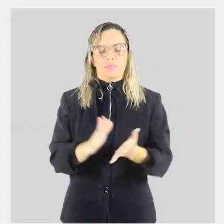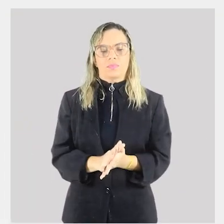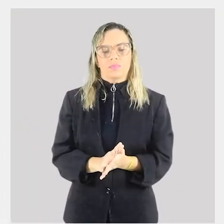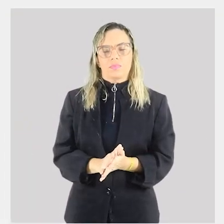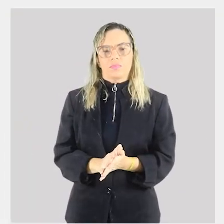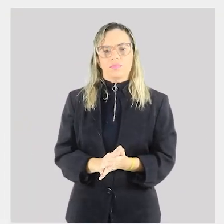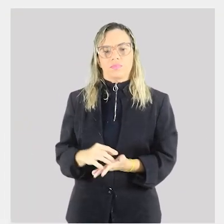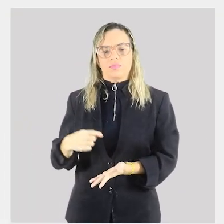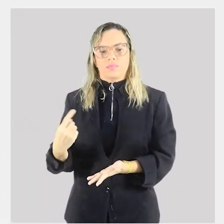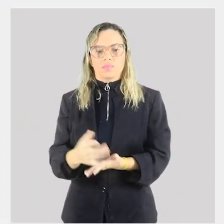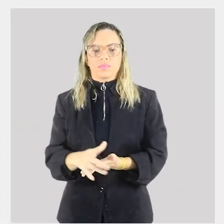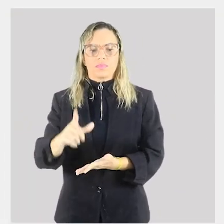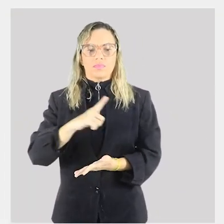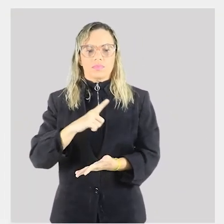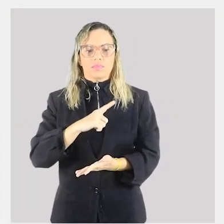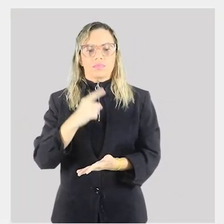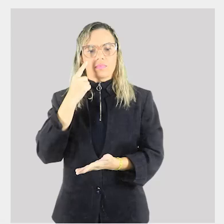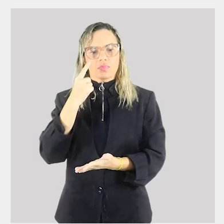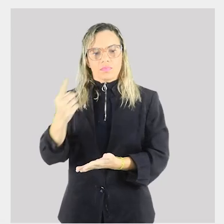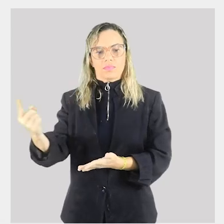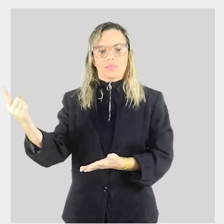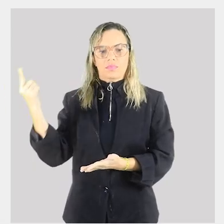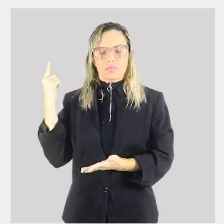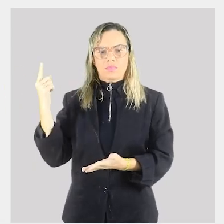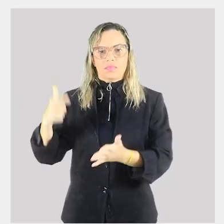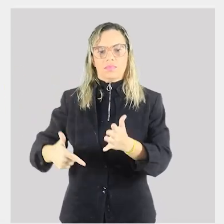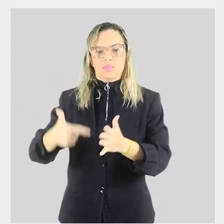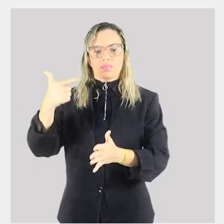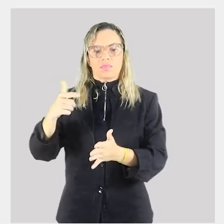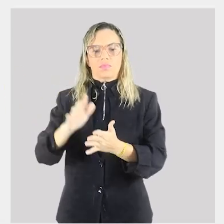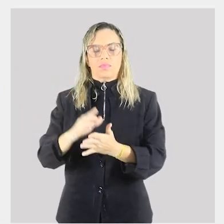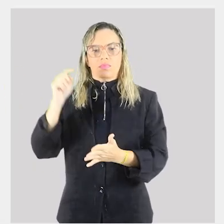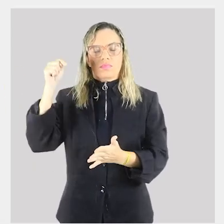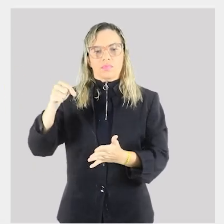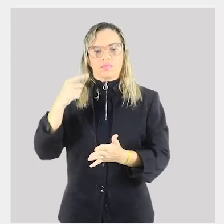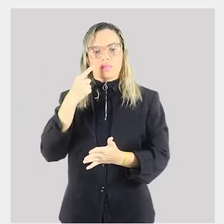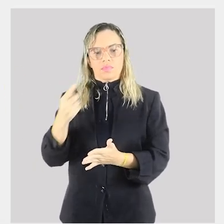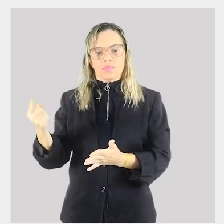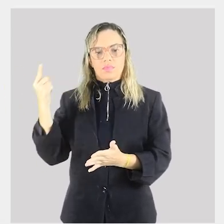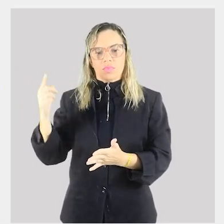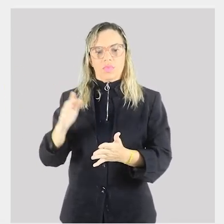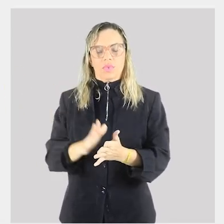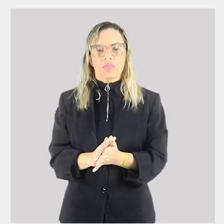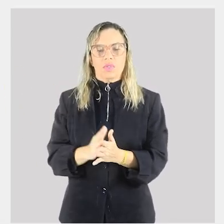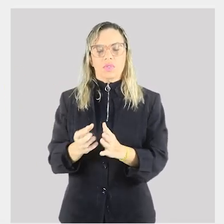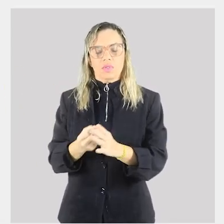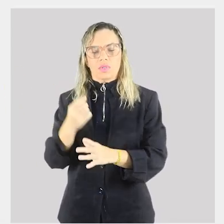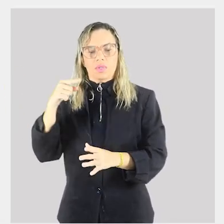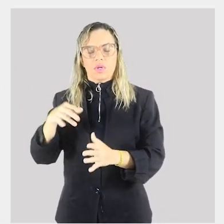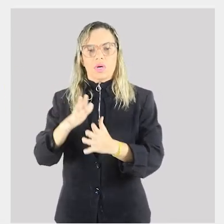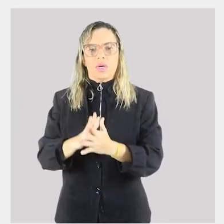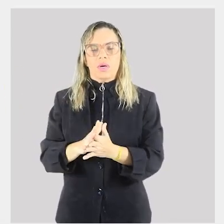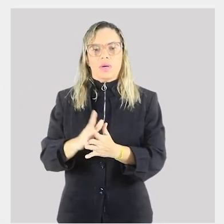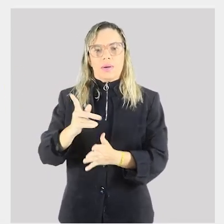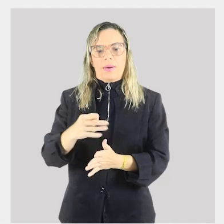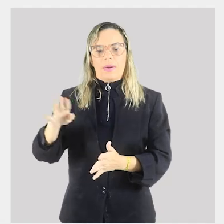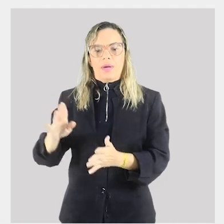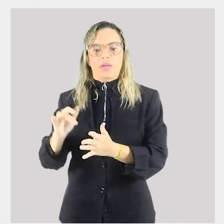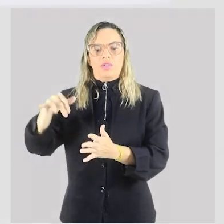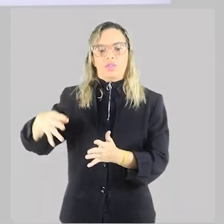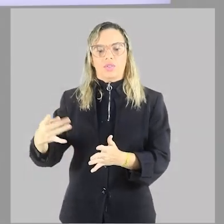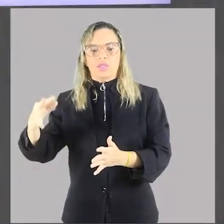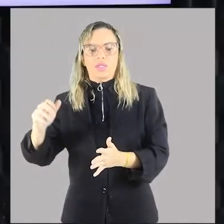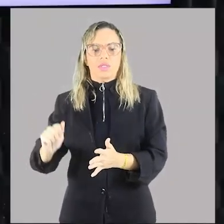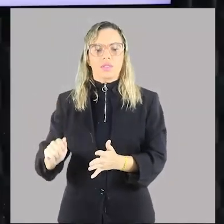nós temos também as entidades administrativas. Estas são as entidades que formam a administração pública indireta.